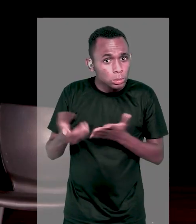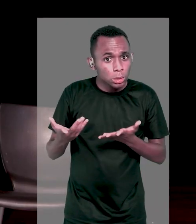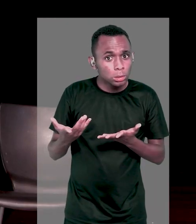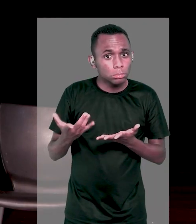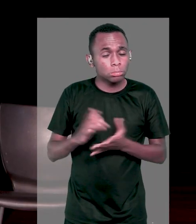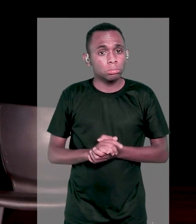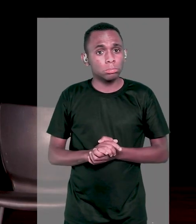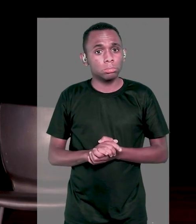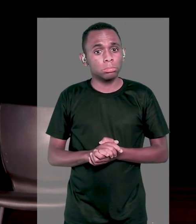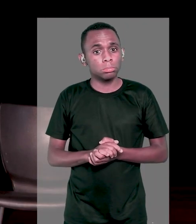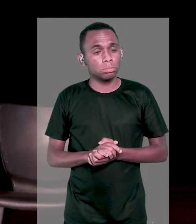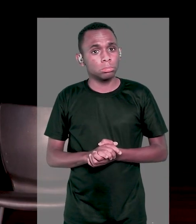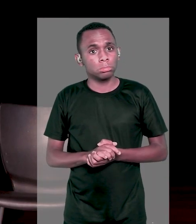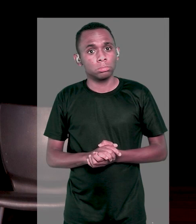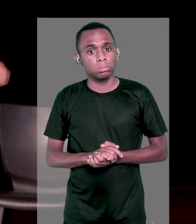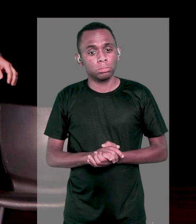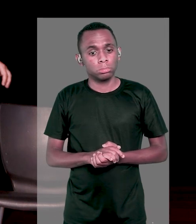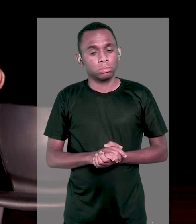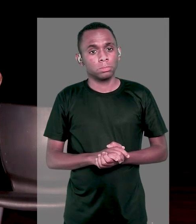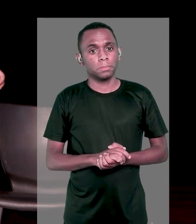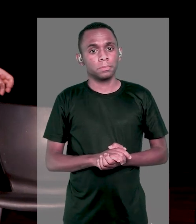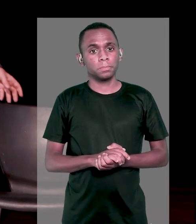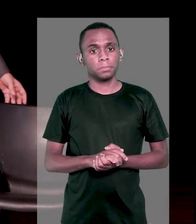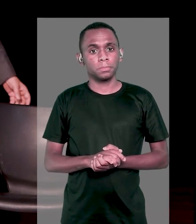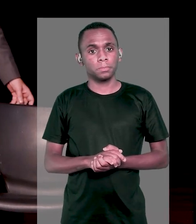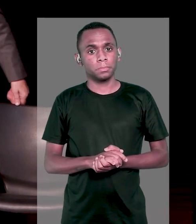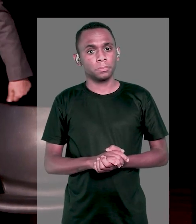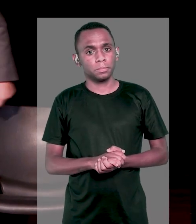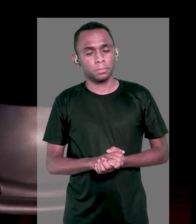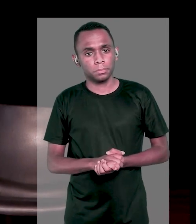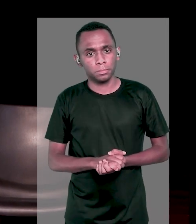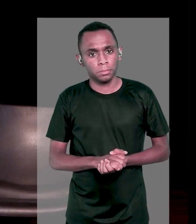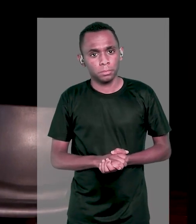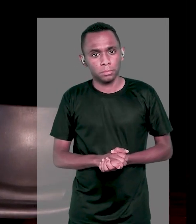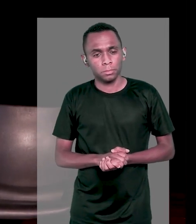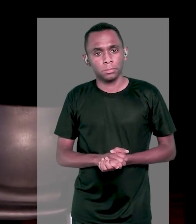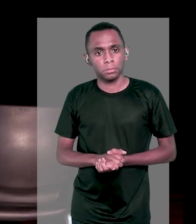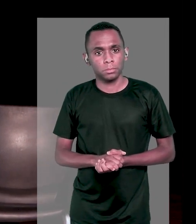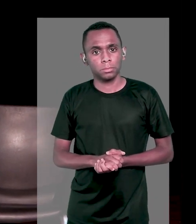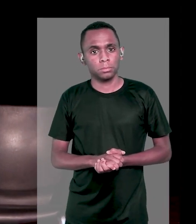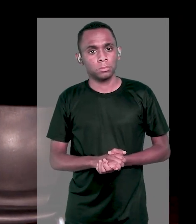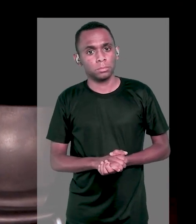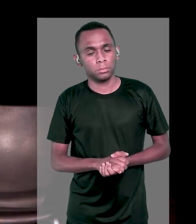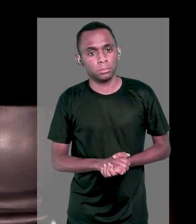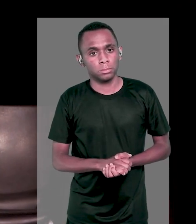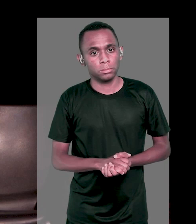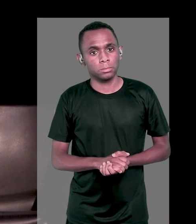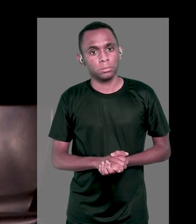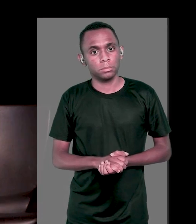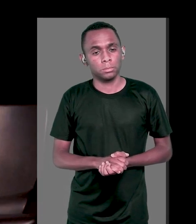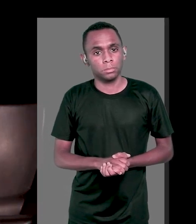vocês querem fazer alguma pergunta gente a produtora Tereza Borges cede o microfone para a plateia realizar